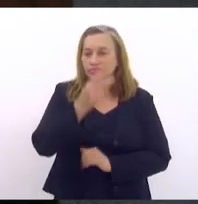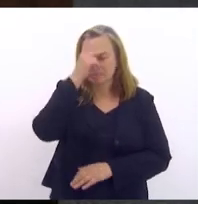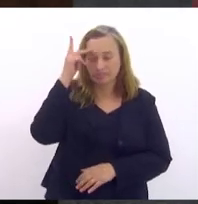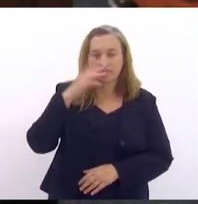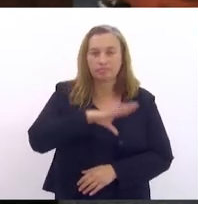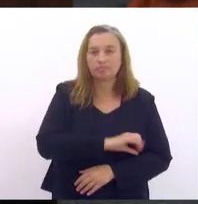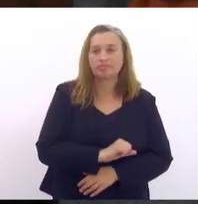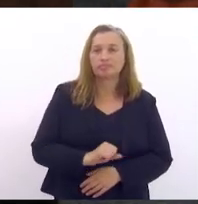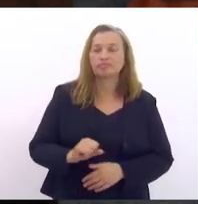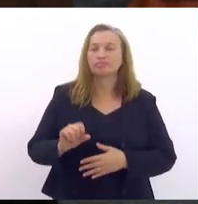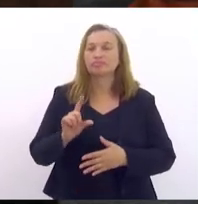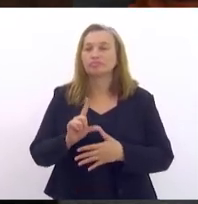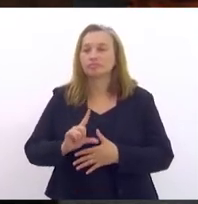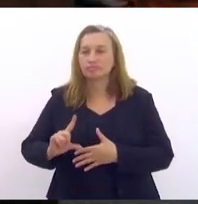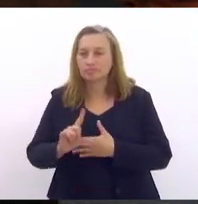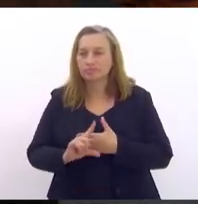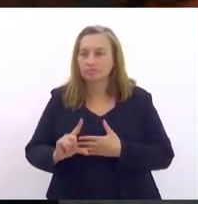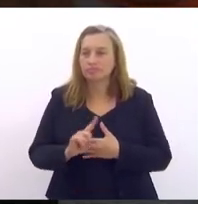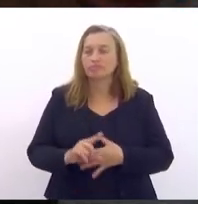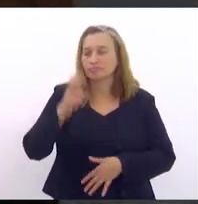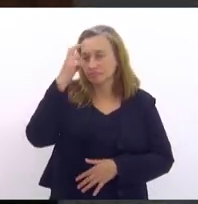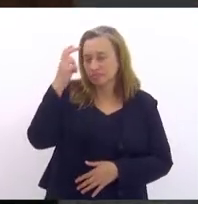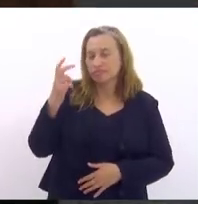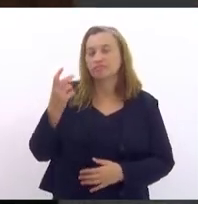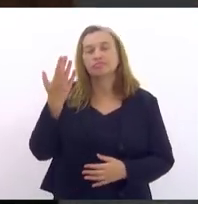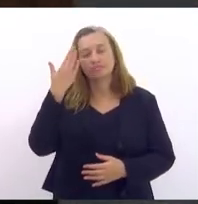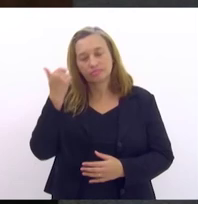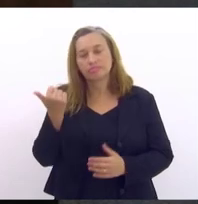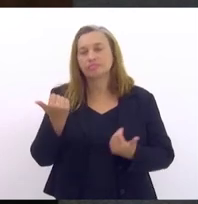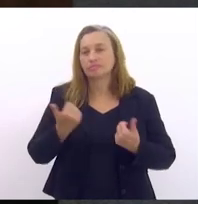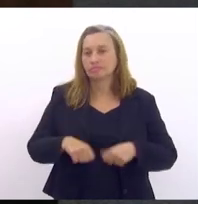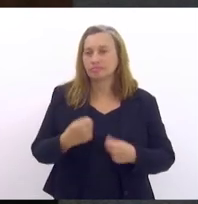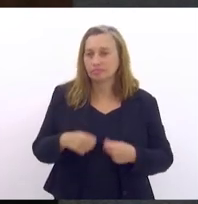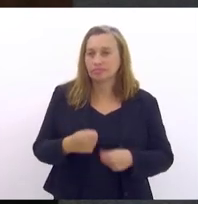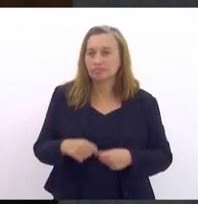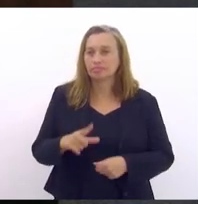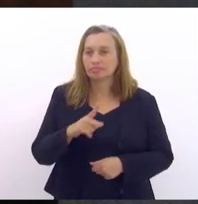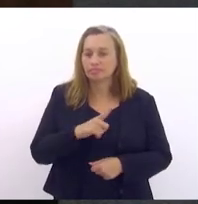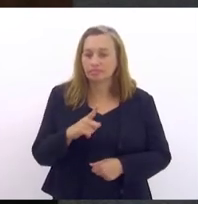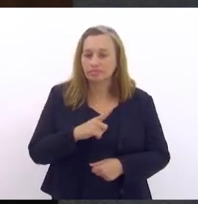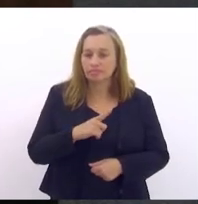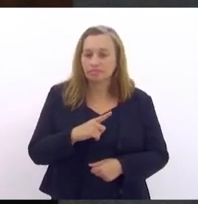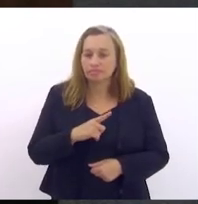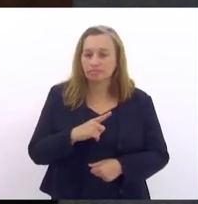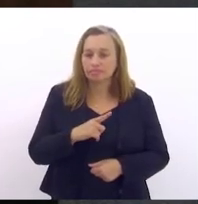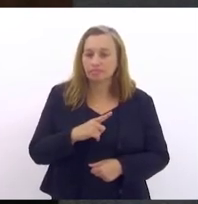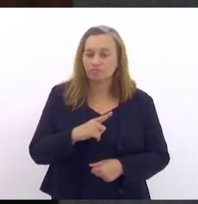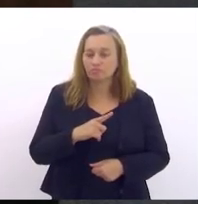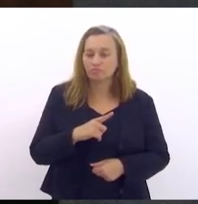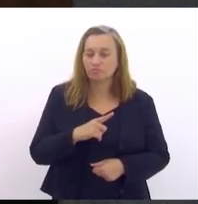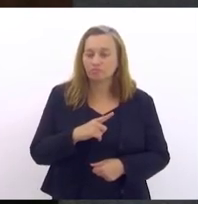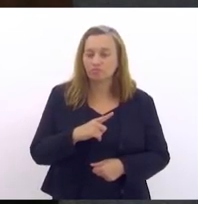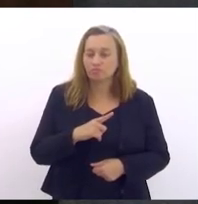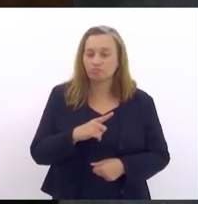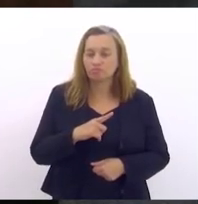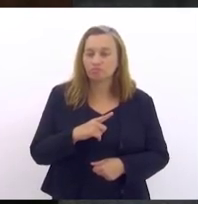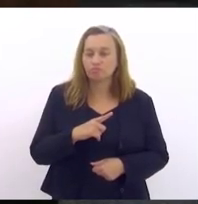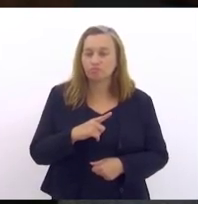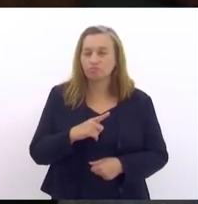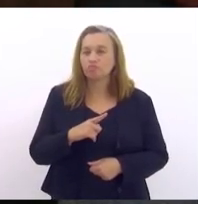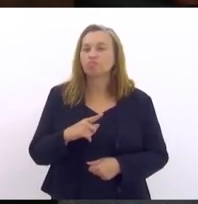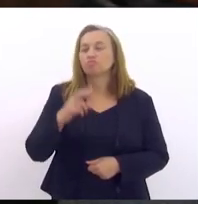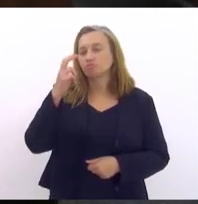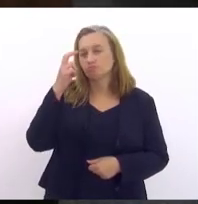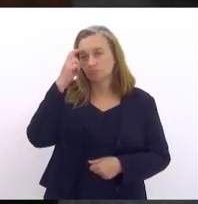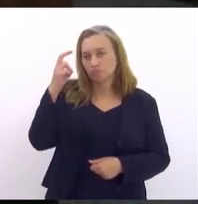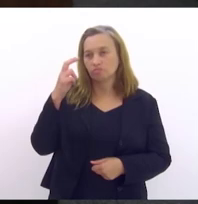amam literatura, amam a cultura, entendem a necessidade da gente ter um ponto, né, um instrumento de